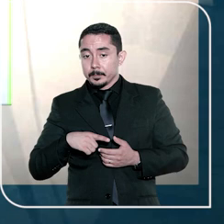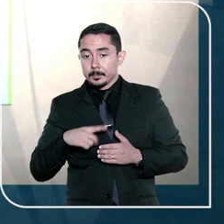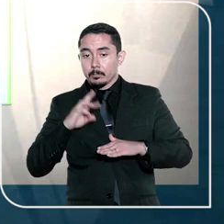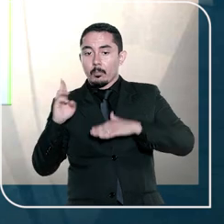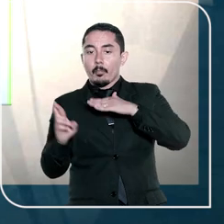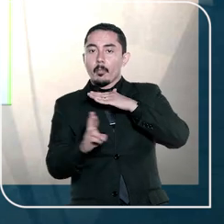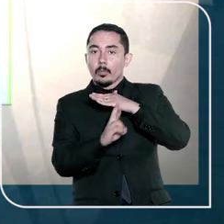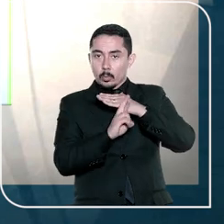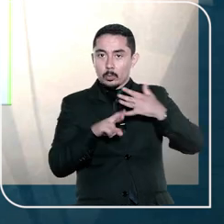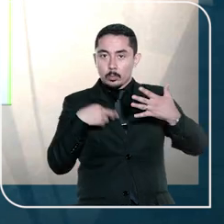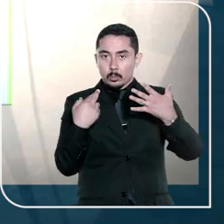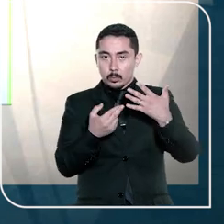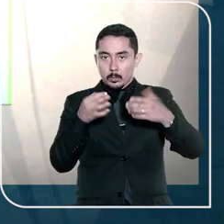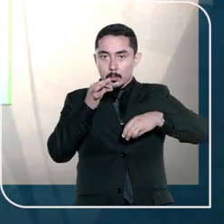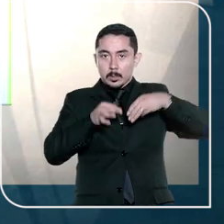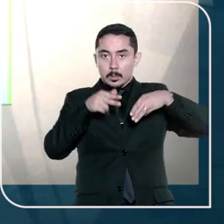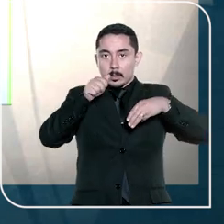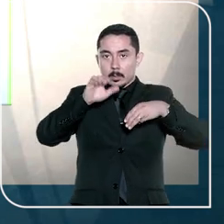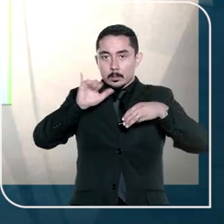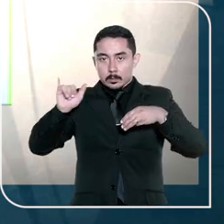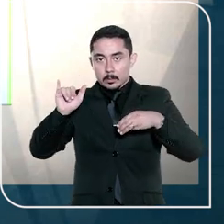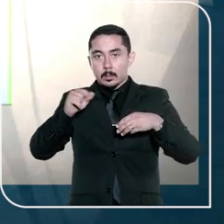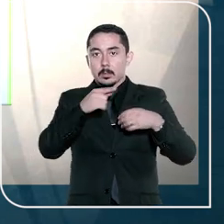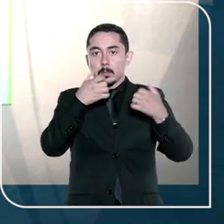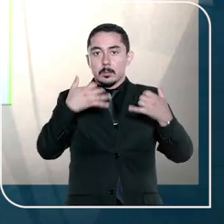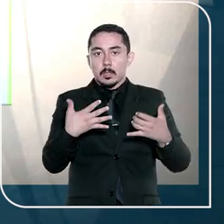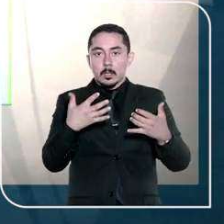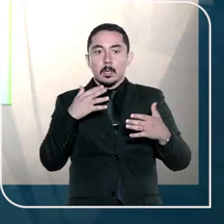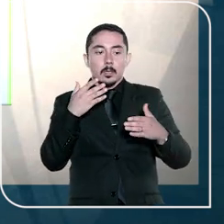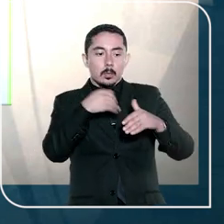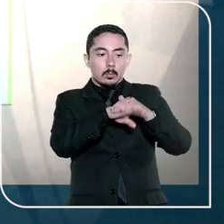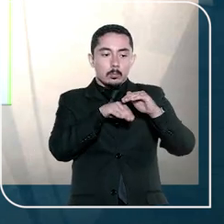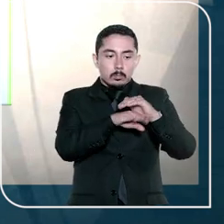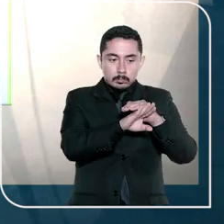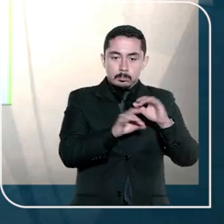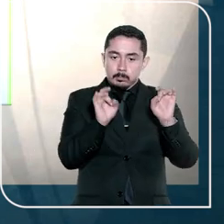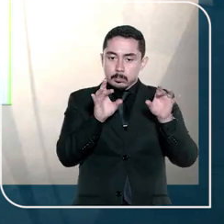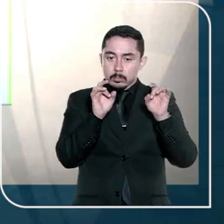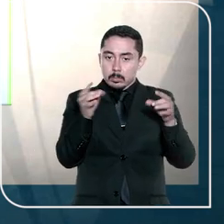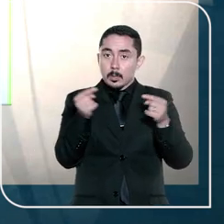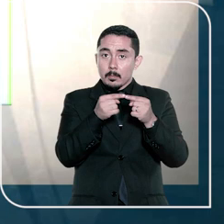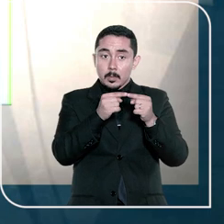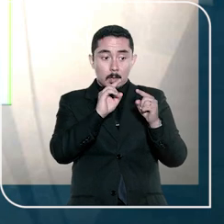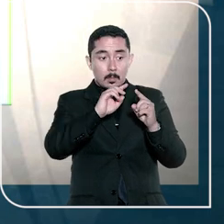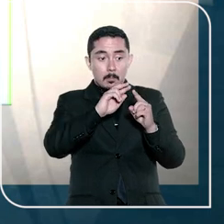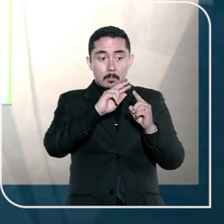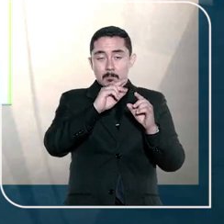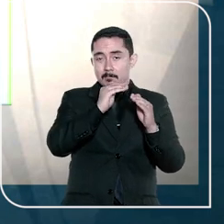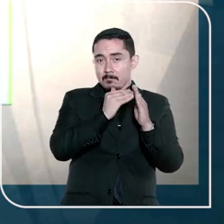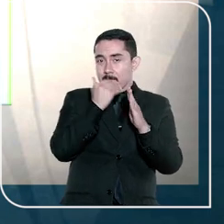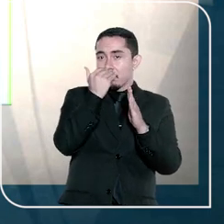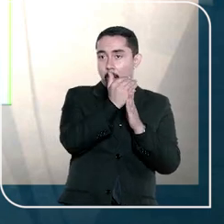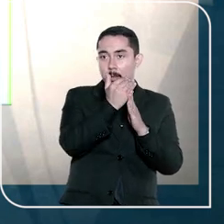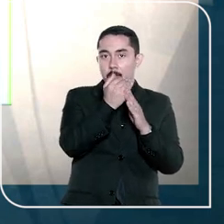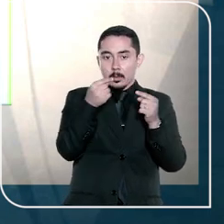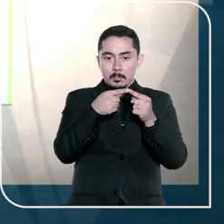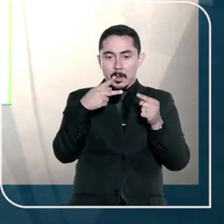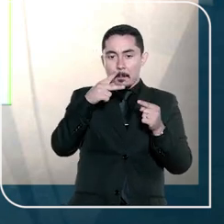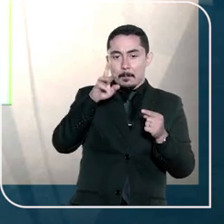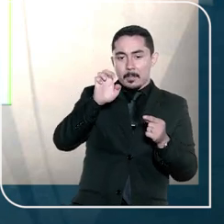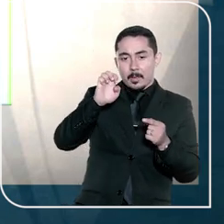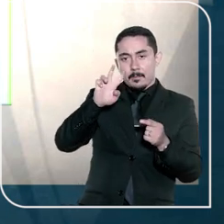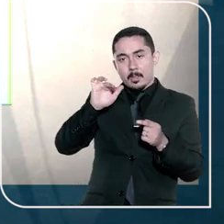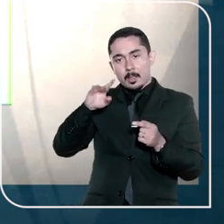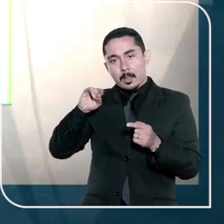relatora do recurso ministra nanc Andri explicou que a reserva especial é constituída pelo excedente não tendo por isso natureza